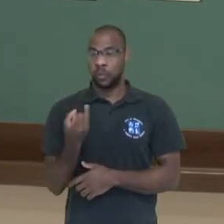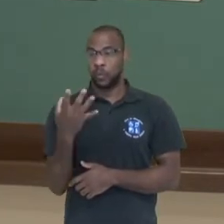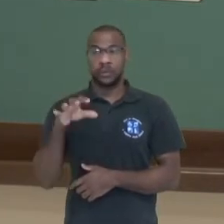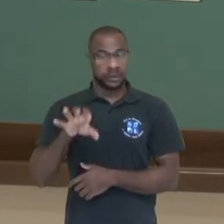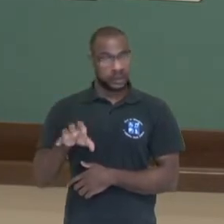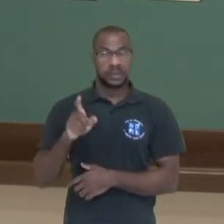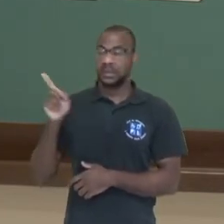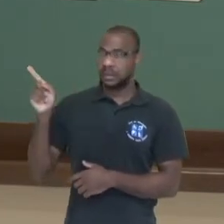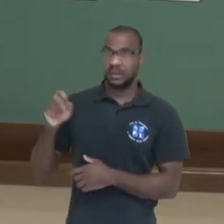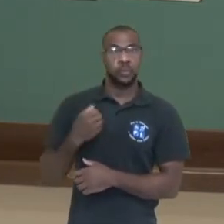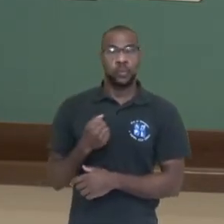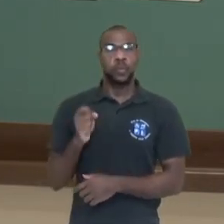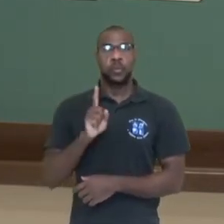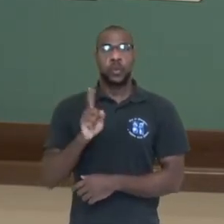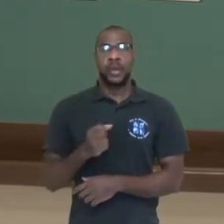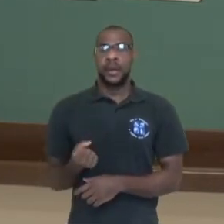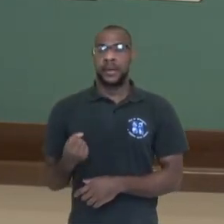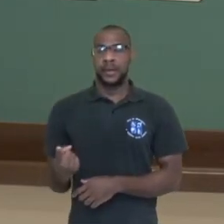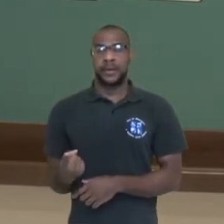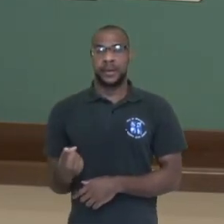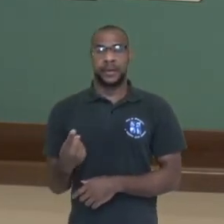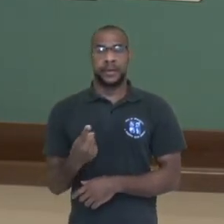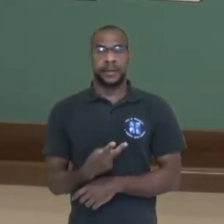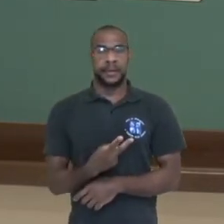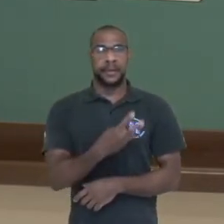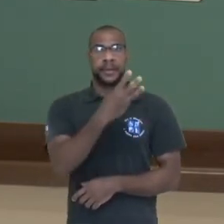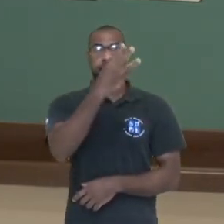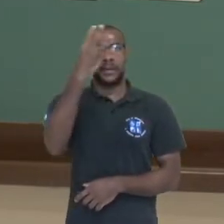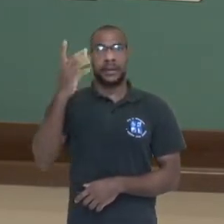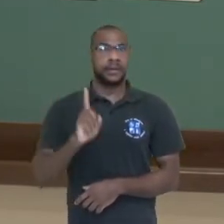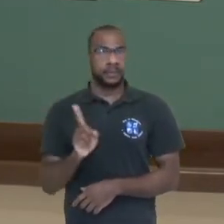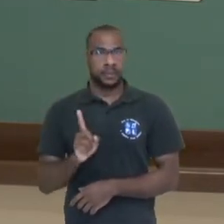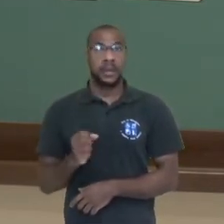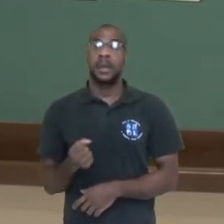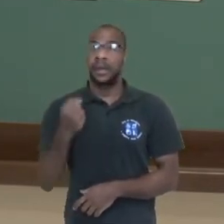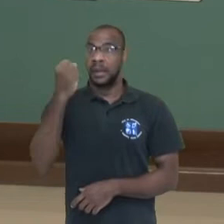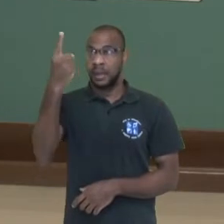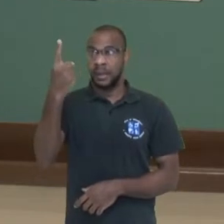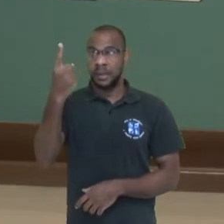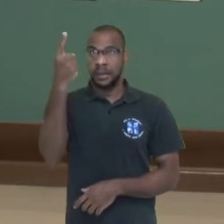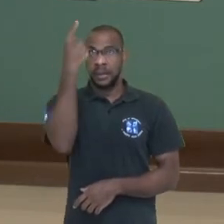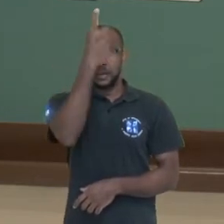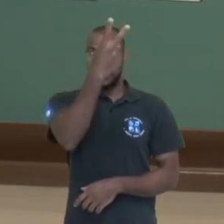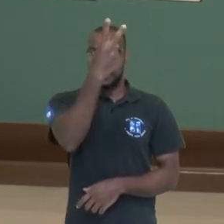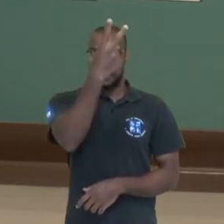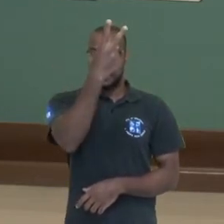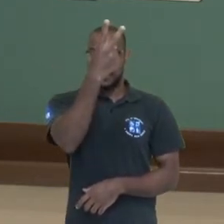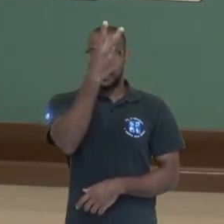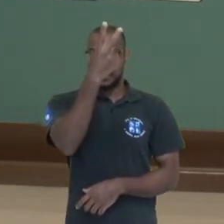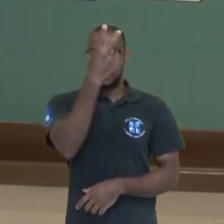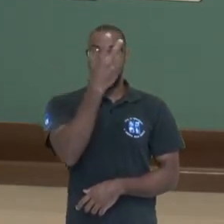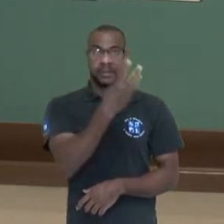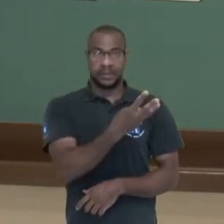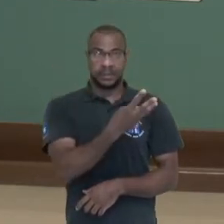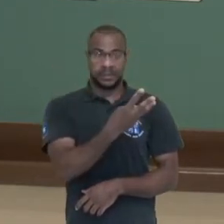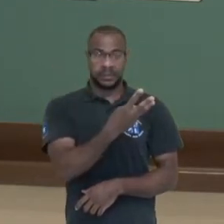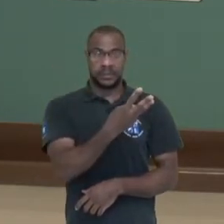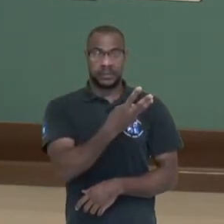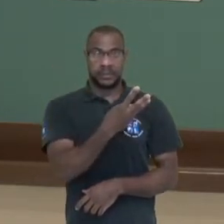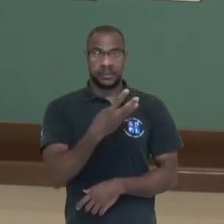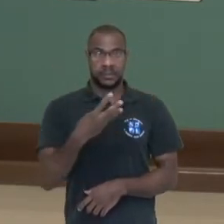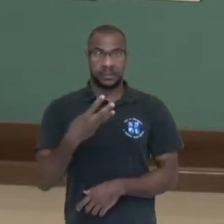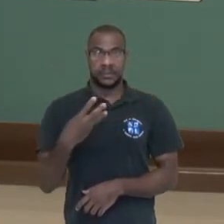uma localização um pouco mais precisa do que jogado no plano inteiro. Então, primeiro,